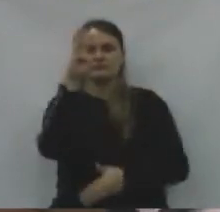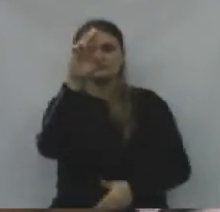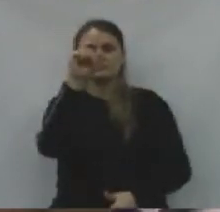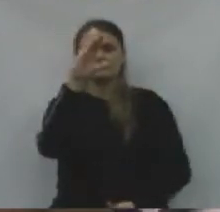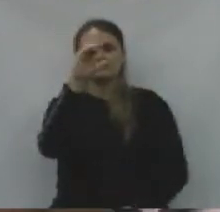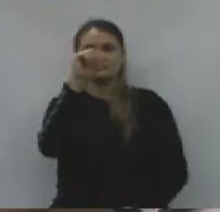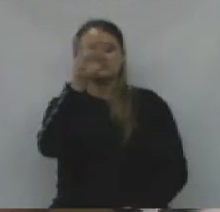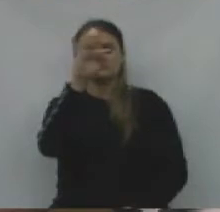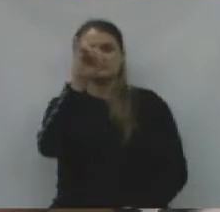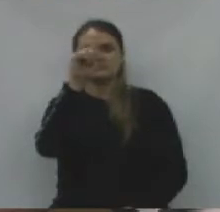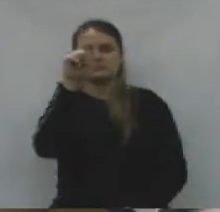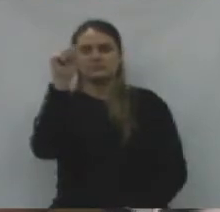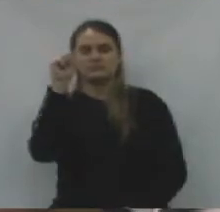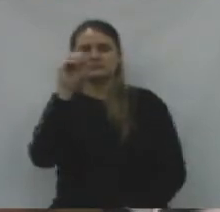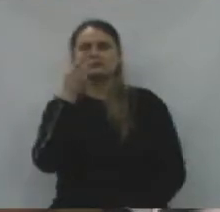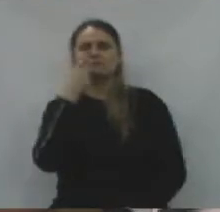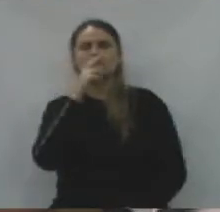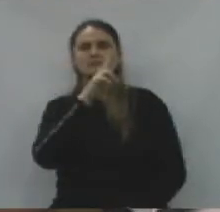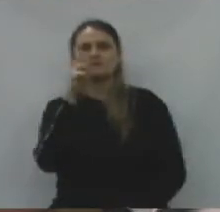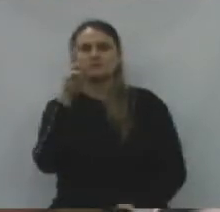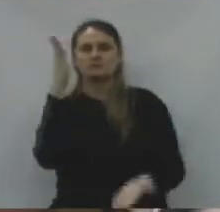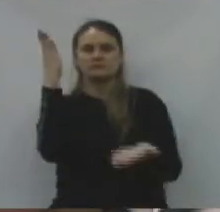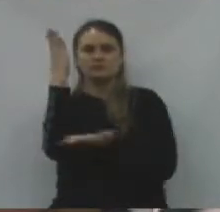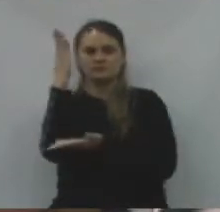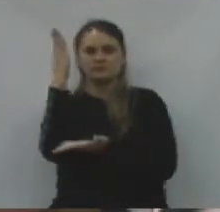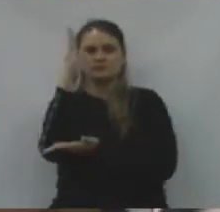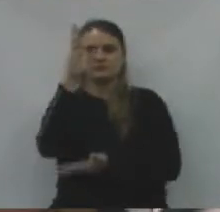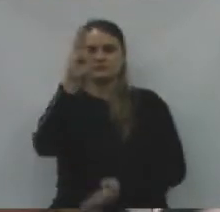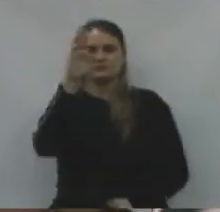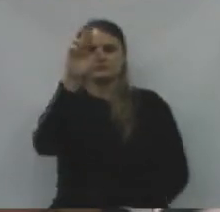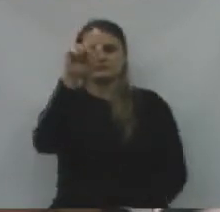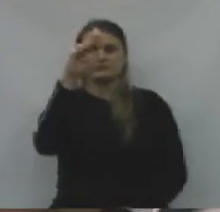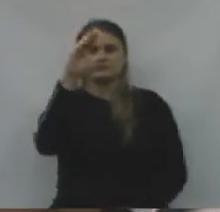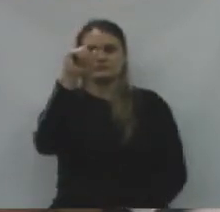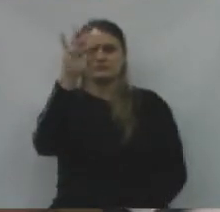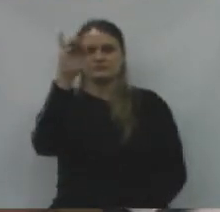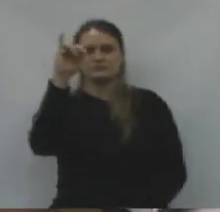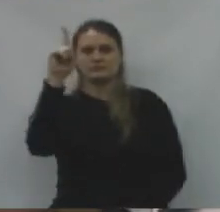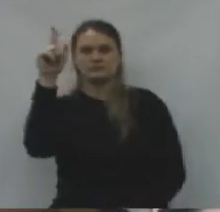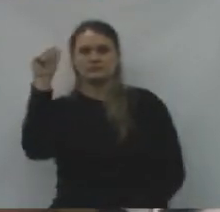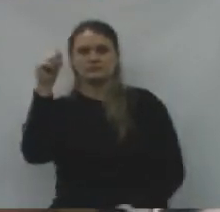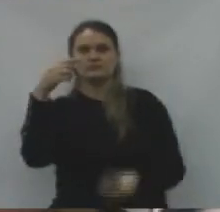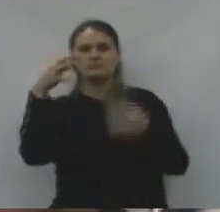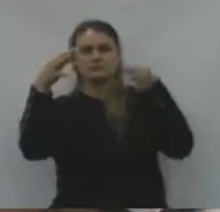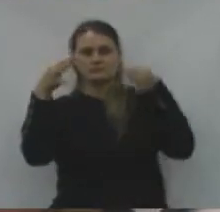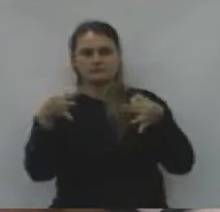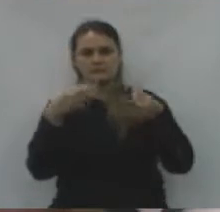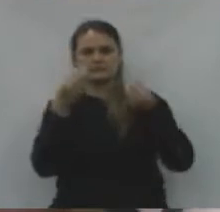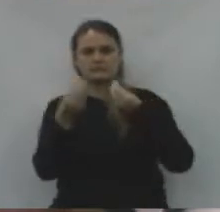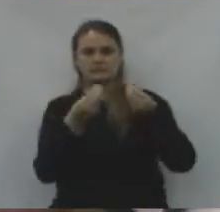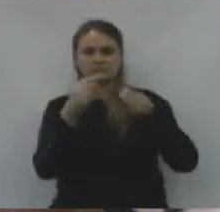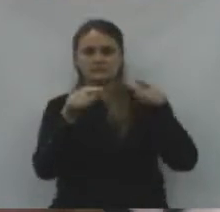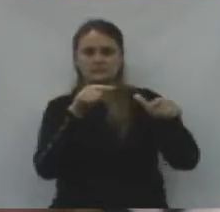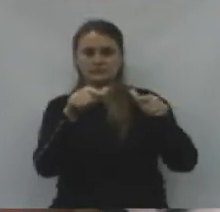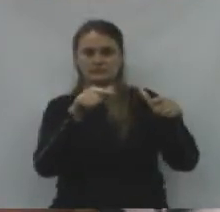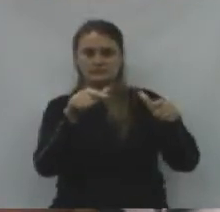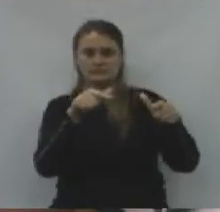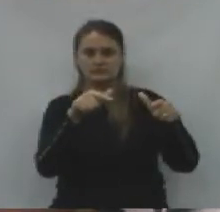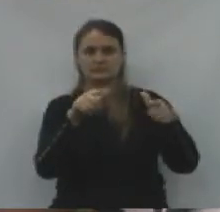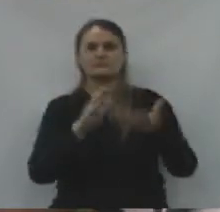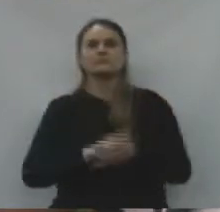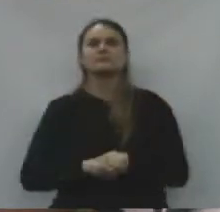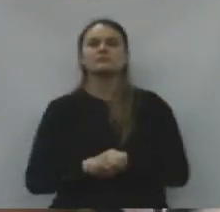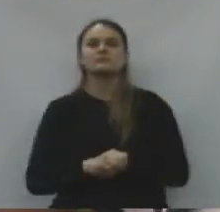podemos citar para que não distorcem o corte da bracatinga mas sim na maneira correta com que a nossa região trabalha o manejo da